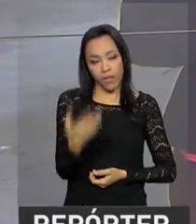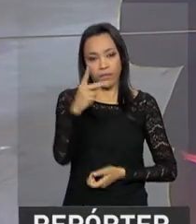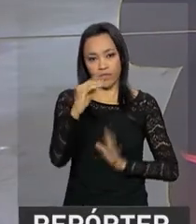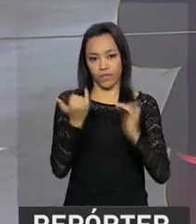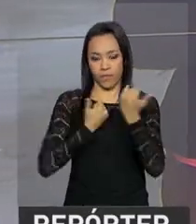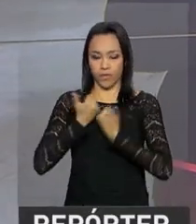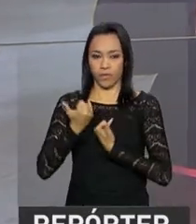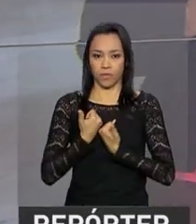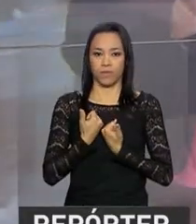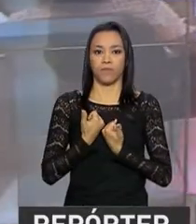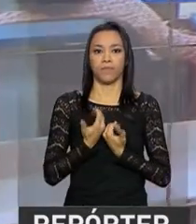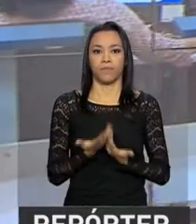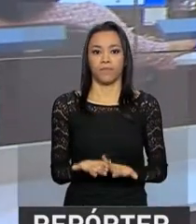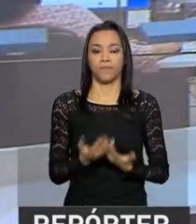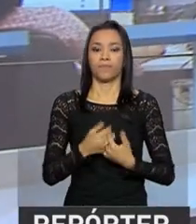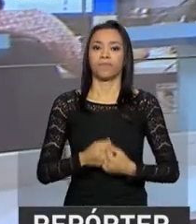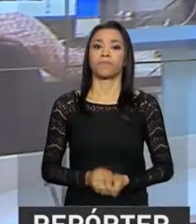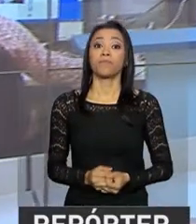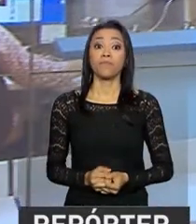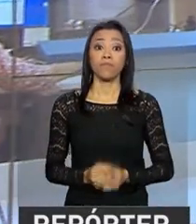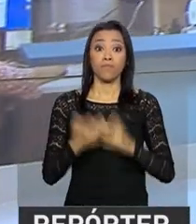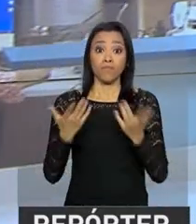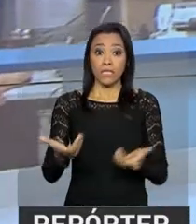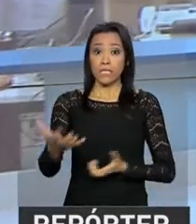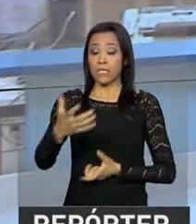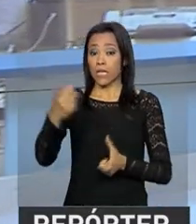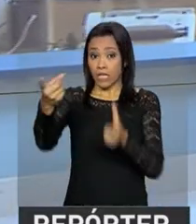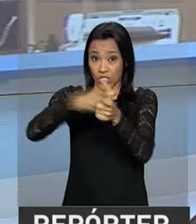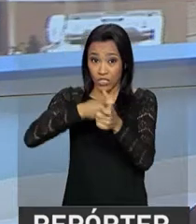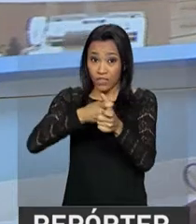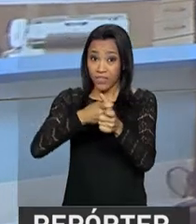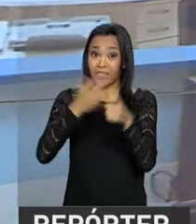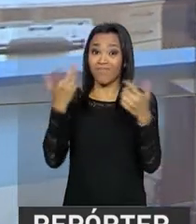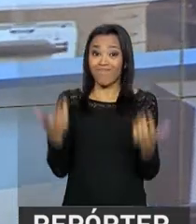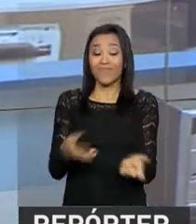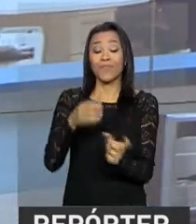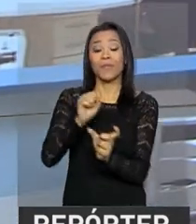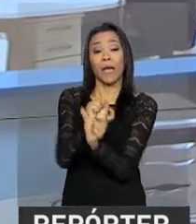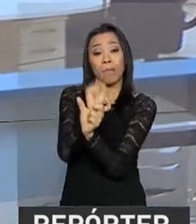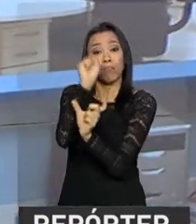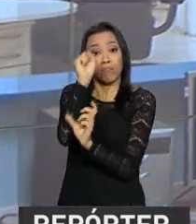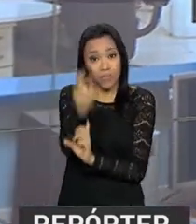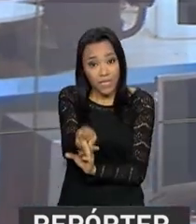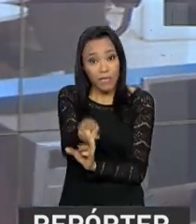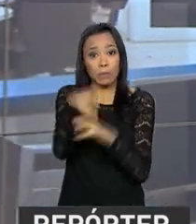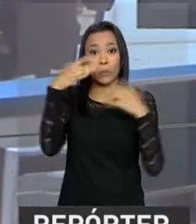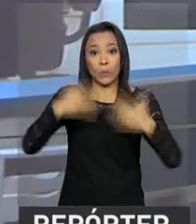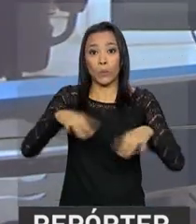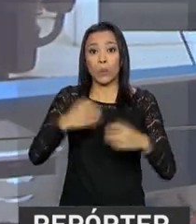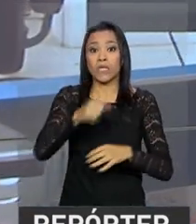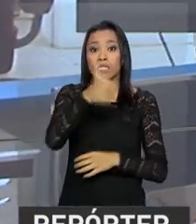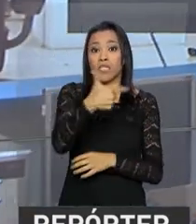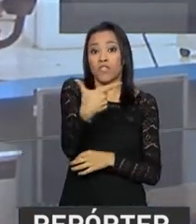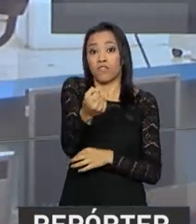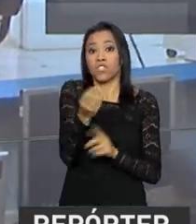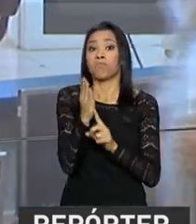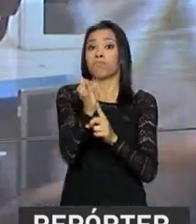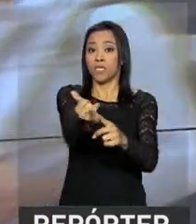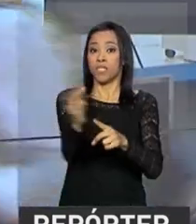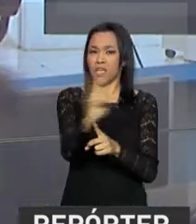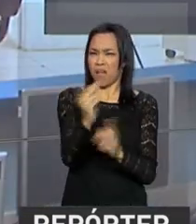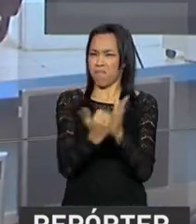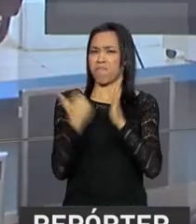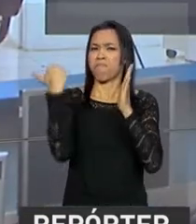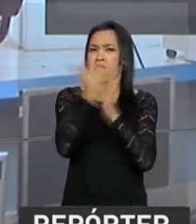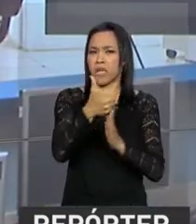da issa o déficit da previdência social deve chegar a 120 bilhões de reais neste ano mais de 10